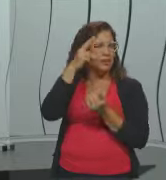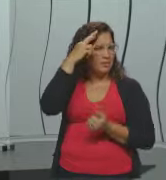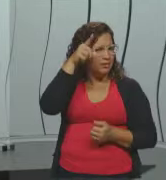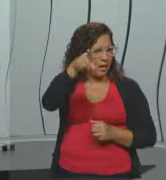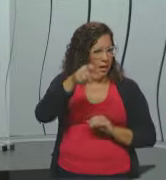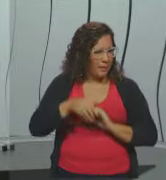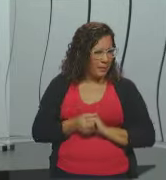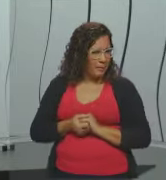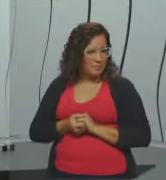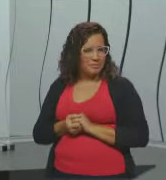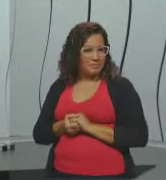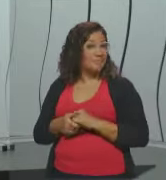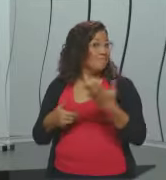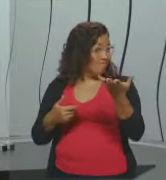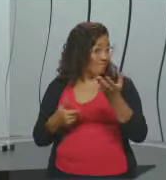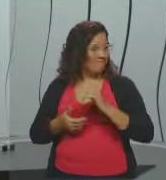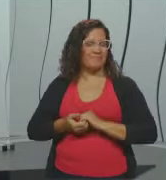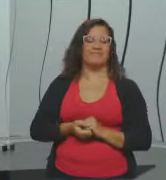lembra?